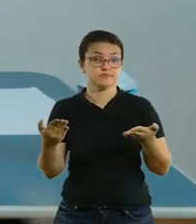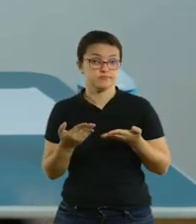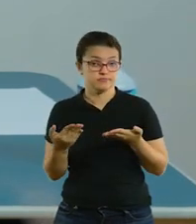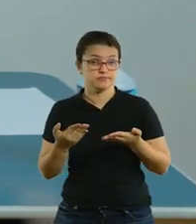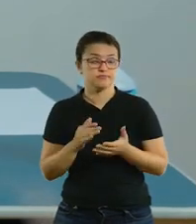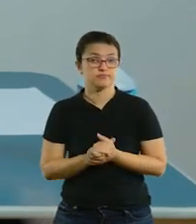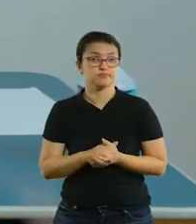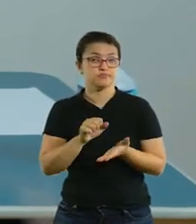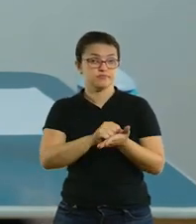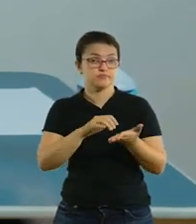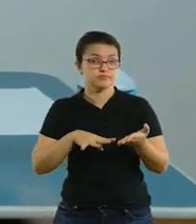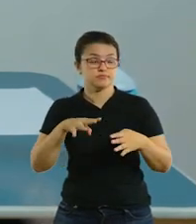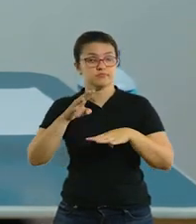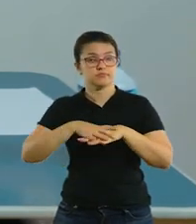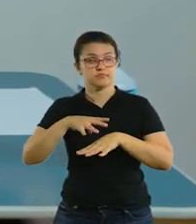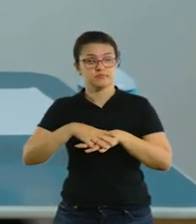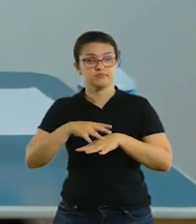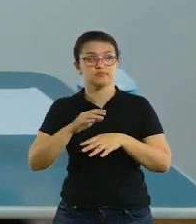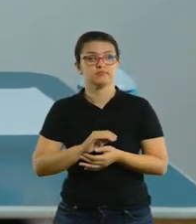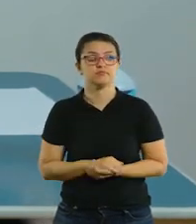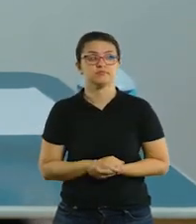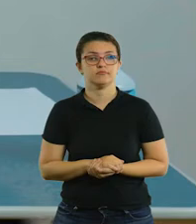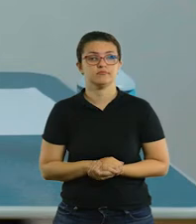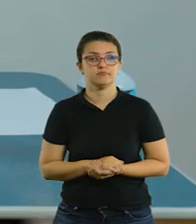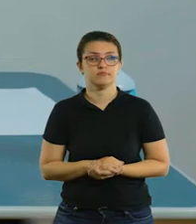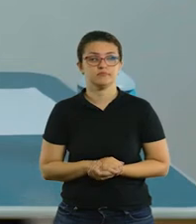Agora, nós vamos para as atividades de matemática.